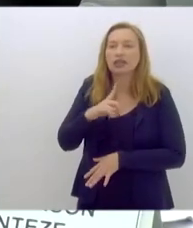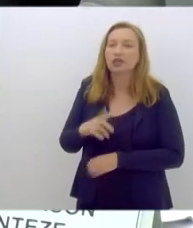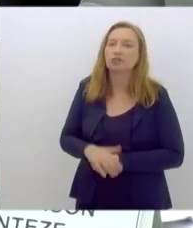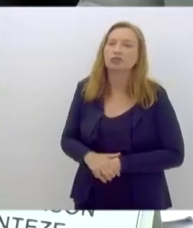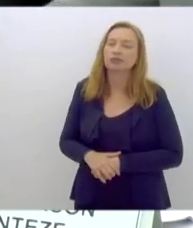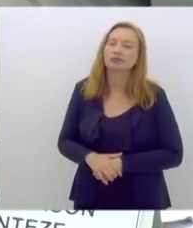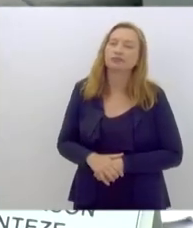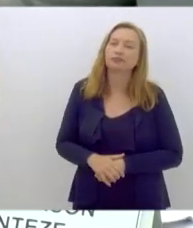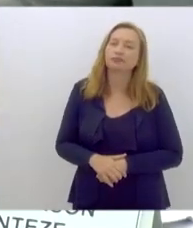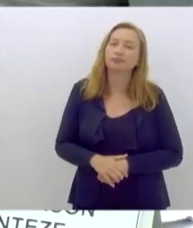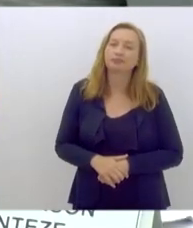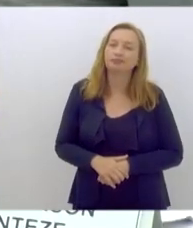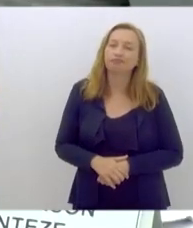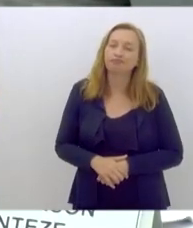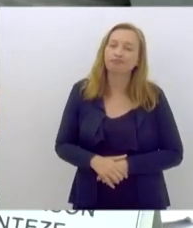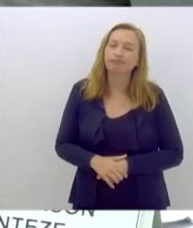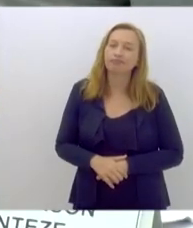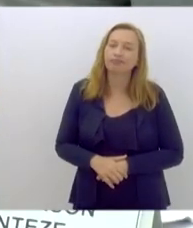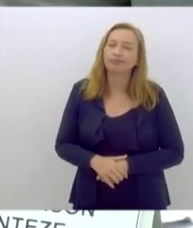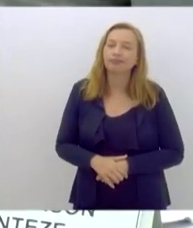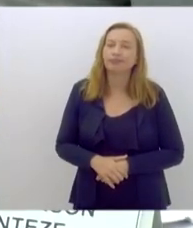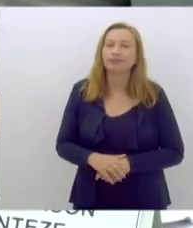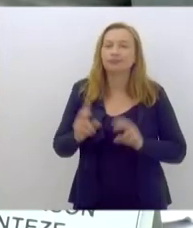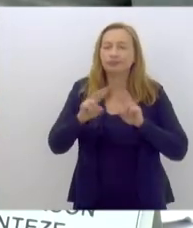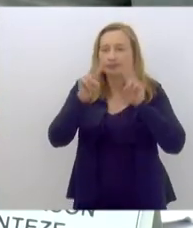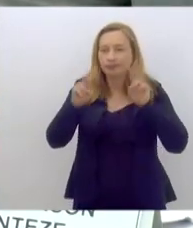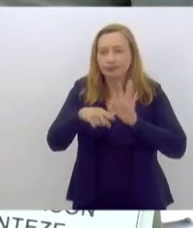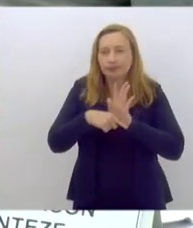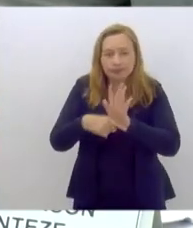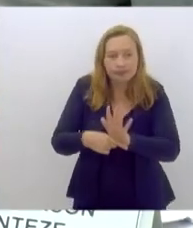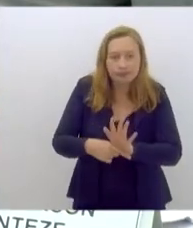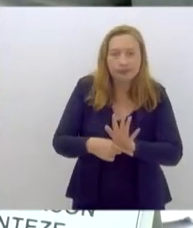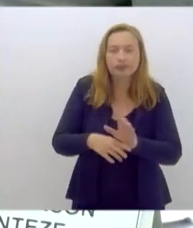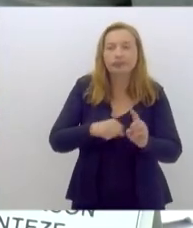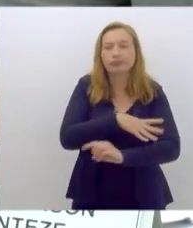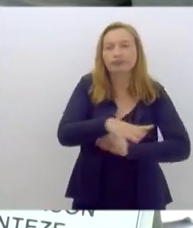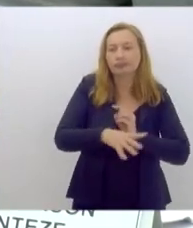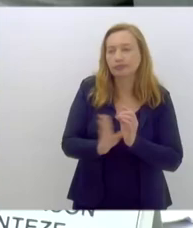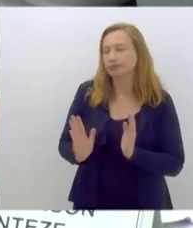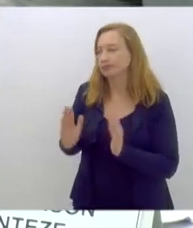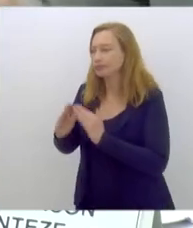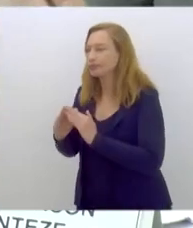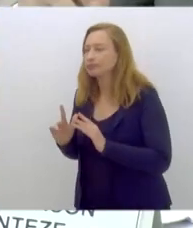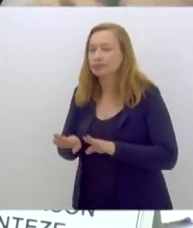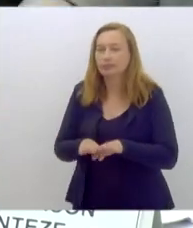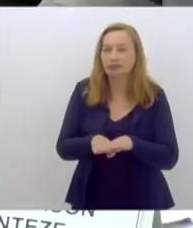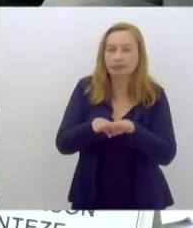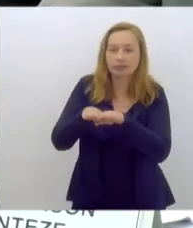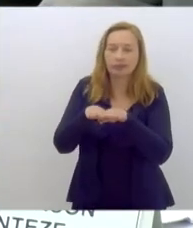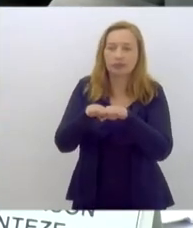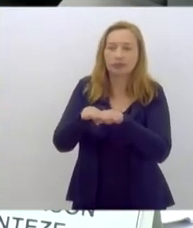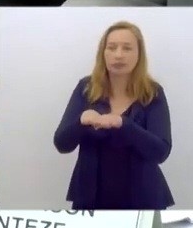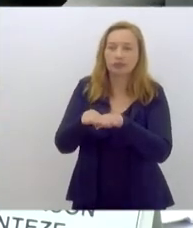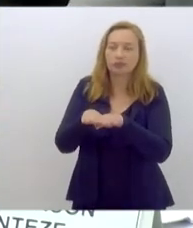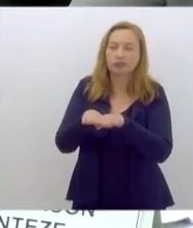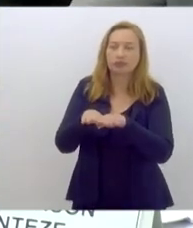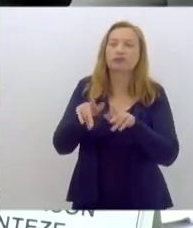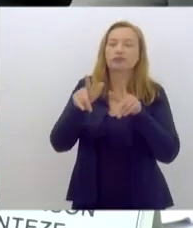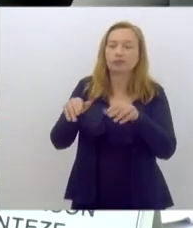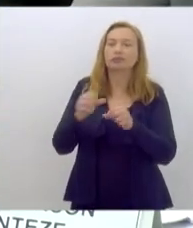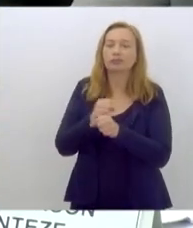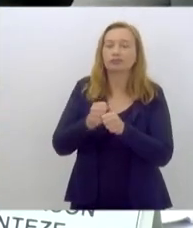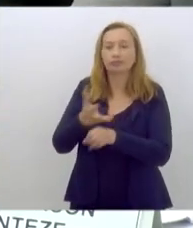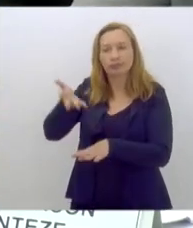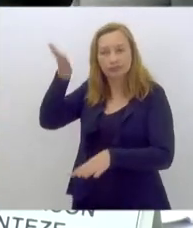eh nós temos do ponto de vista da assistência da Habitação a gente está no mesmo nível do ano passado na da